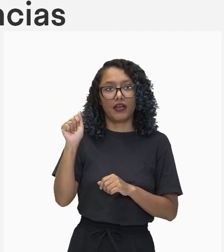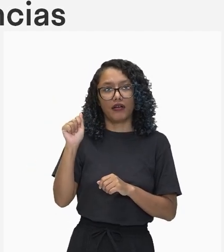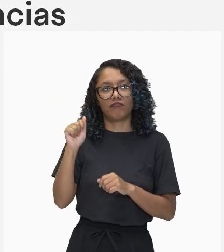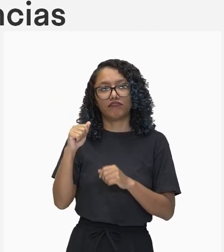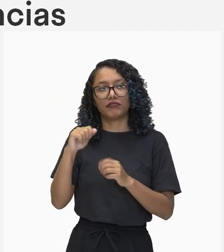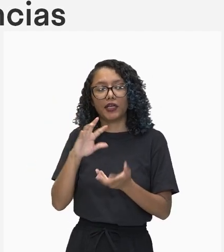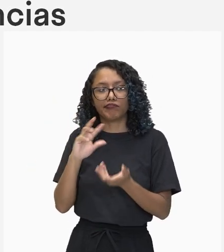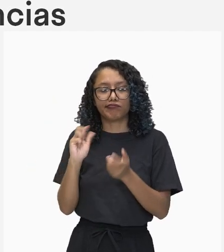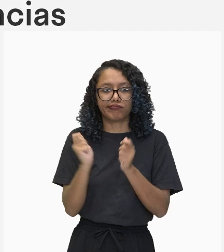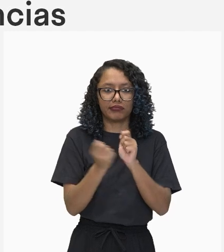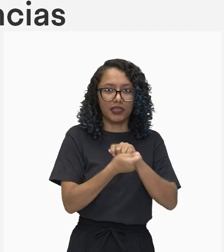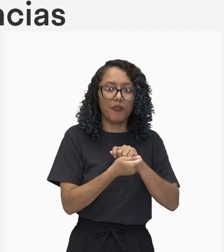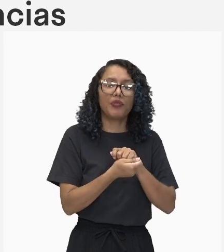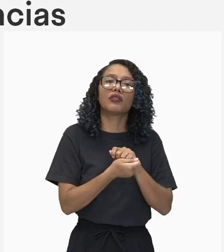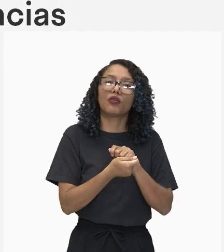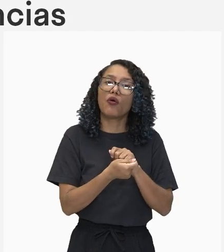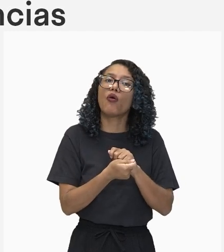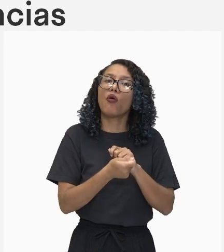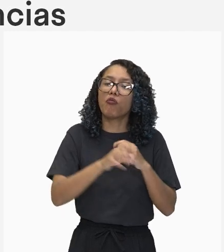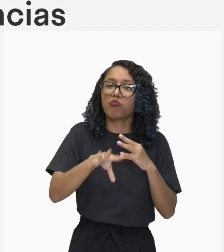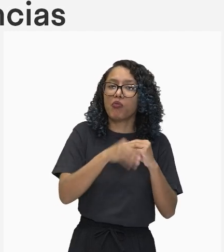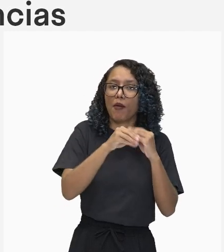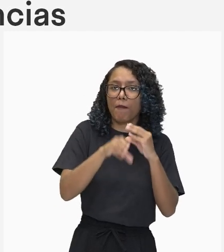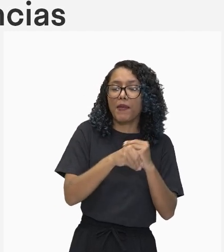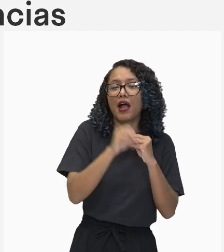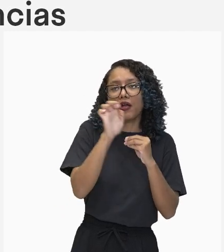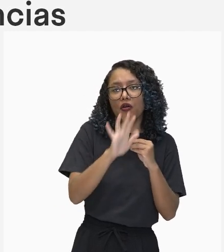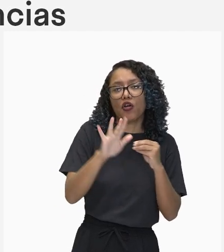incorporadas influências indígenas e europeias,